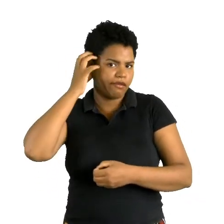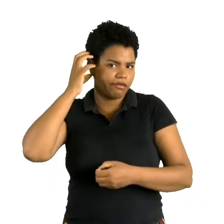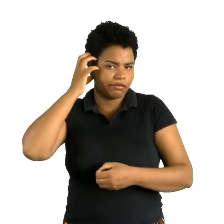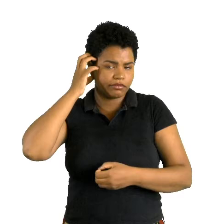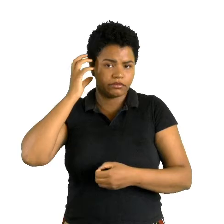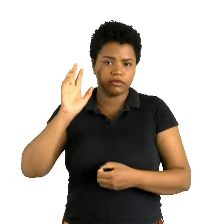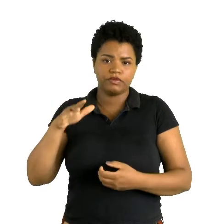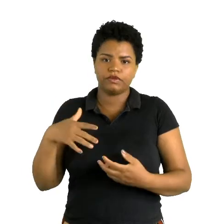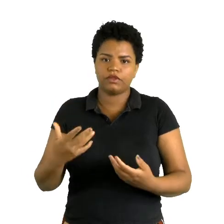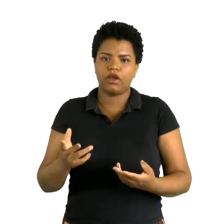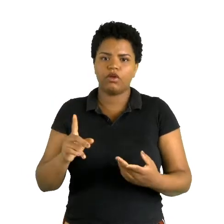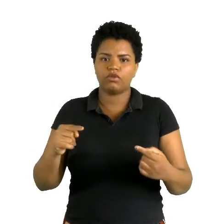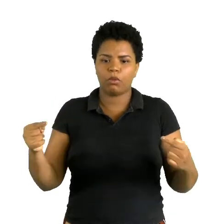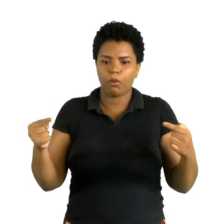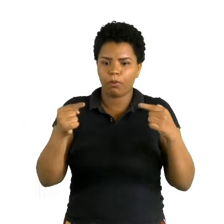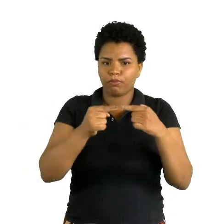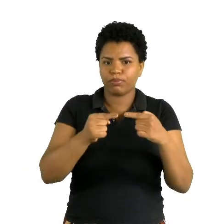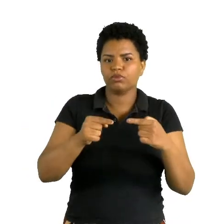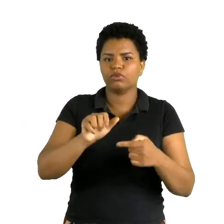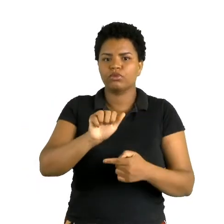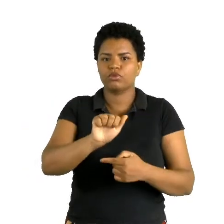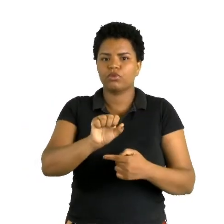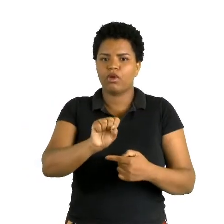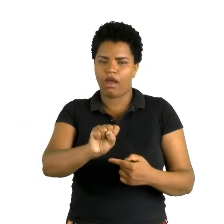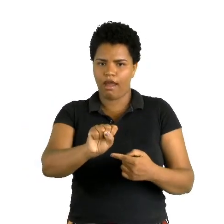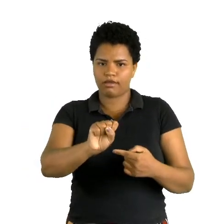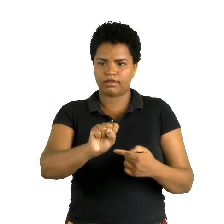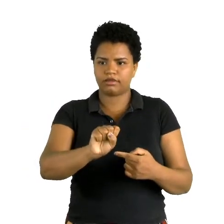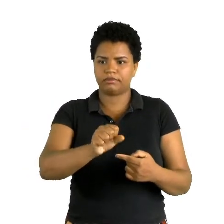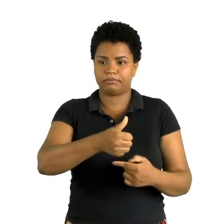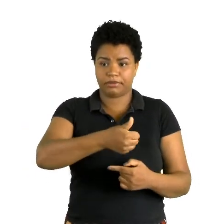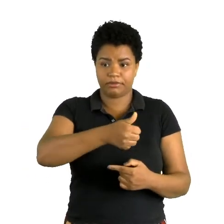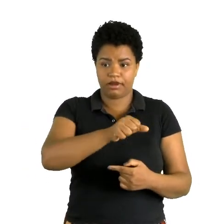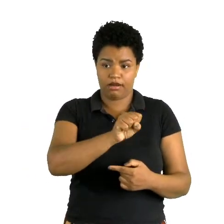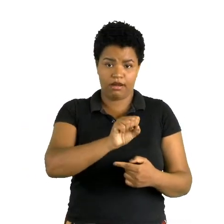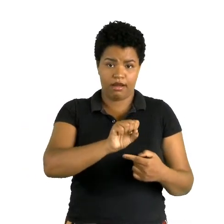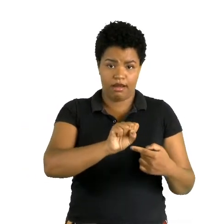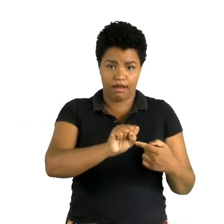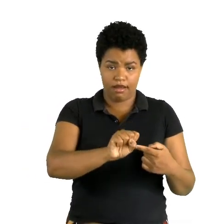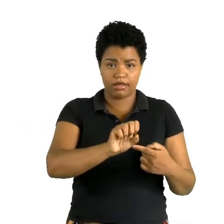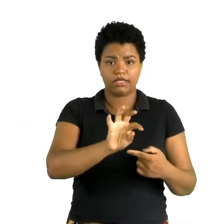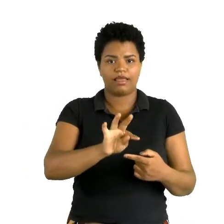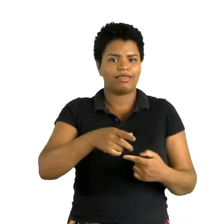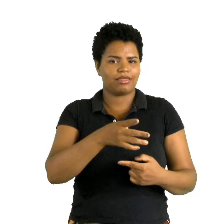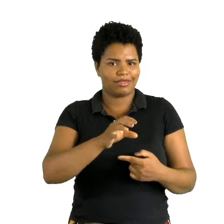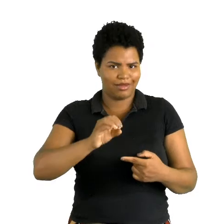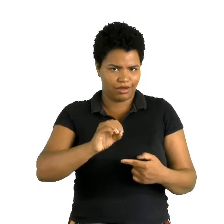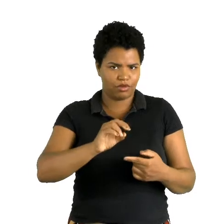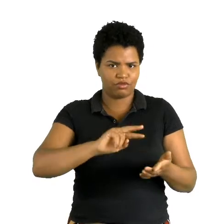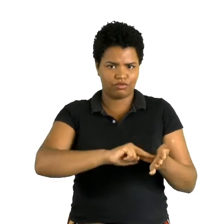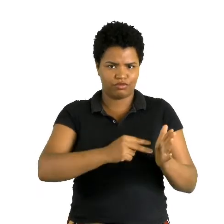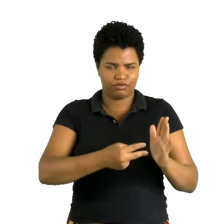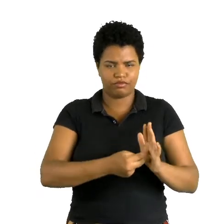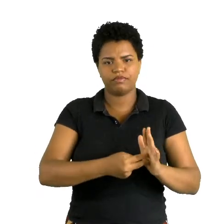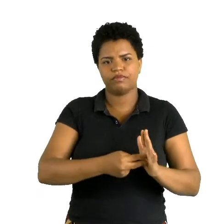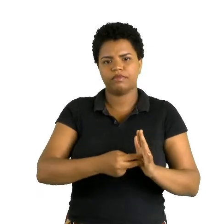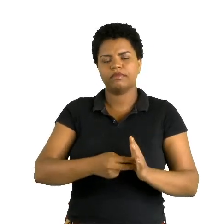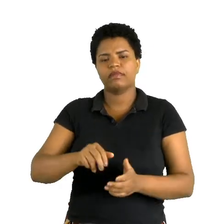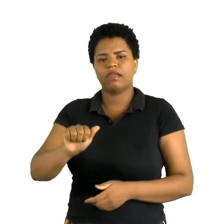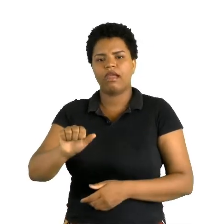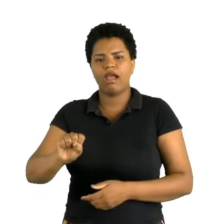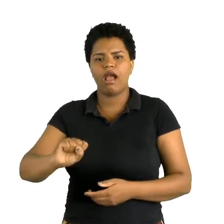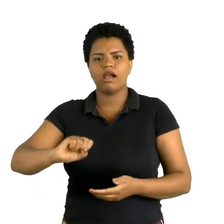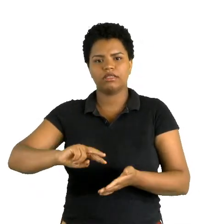temos a aplicabilidade do nosso has. O primeiro has seria o tão, a tradução de tão, e o segundo has, que está